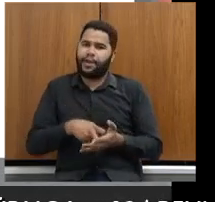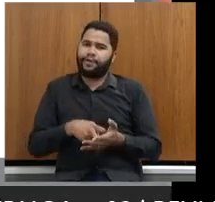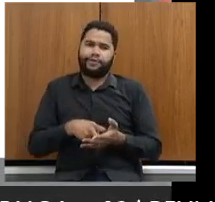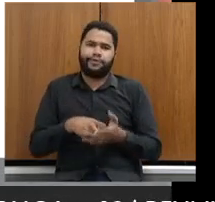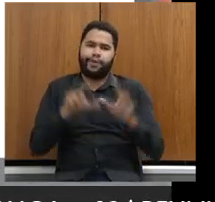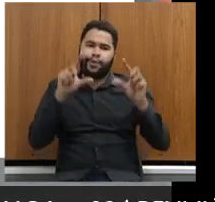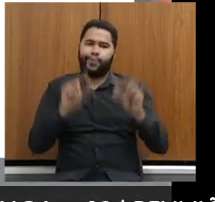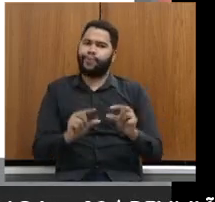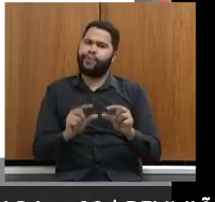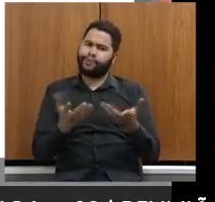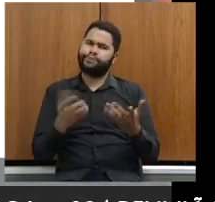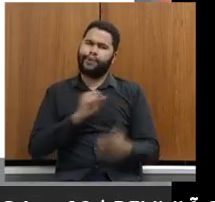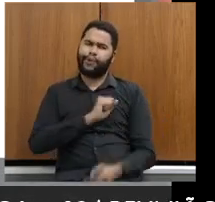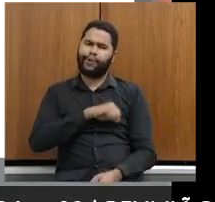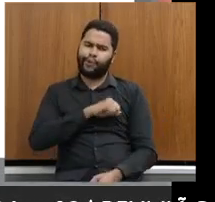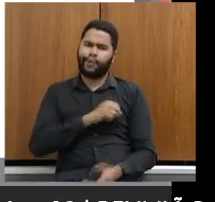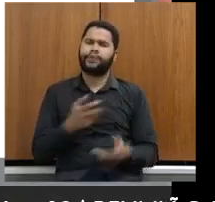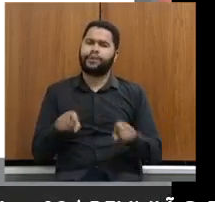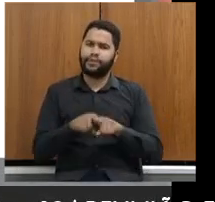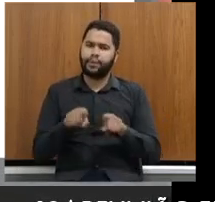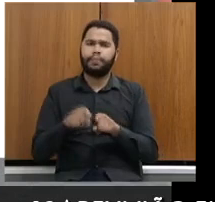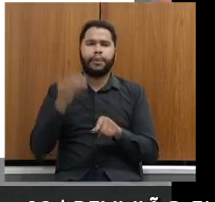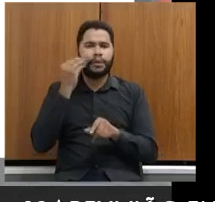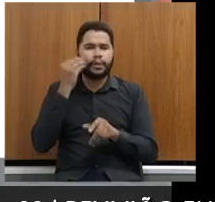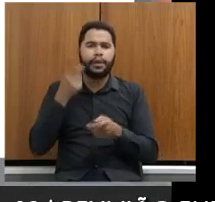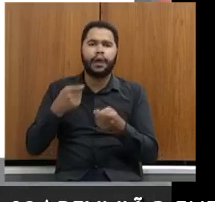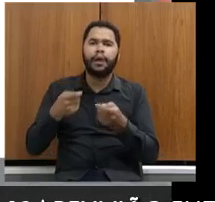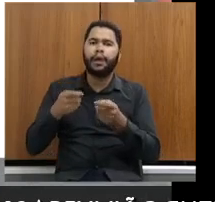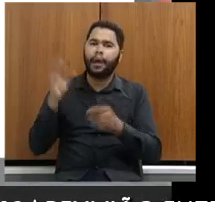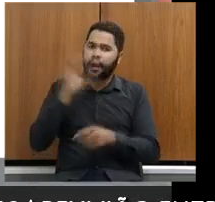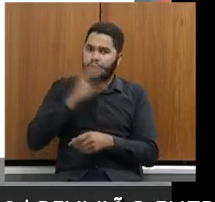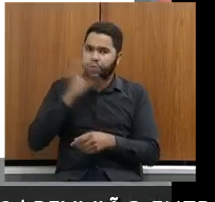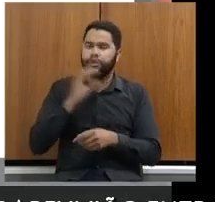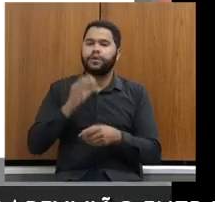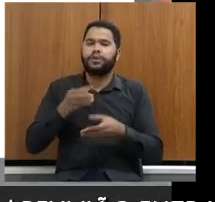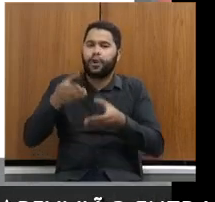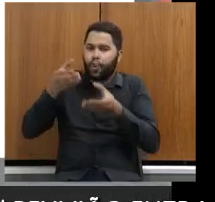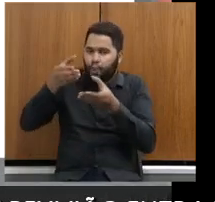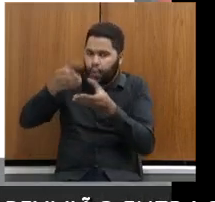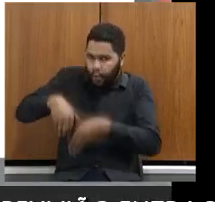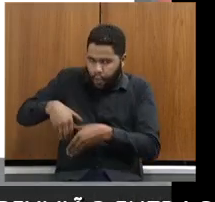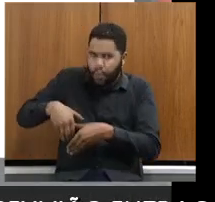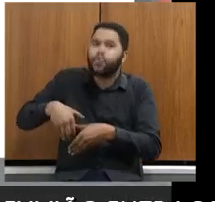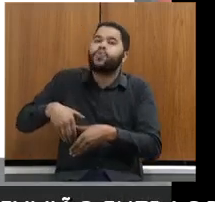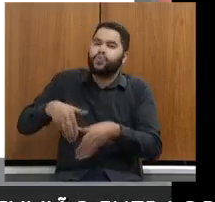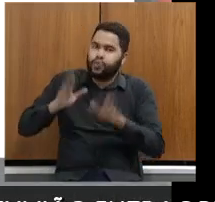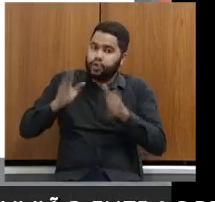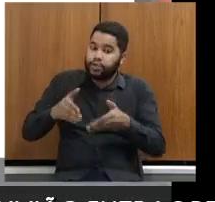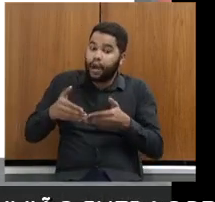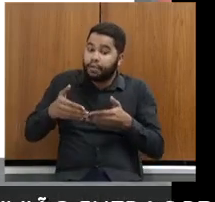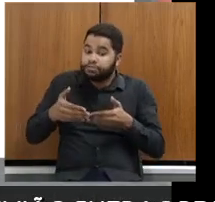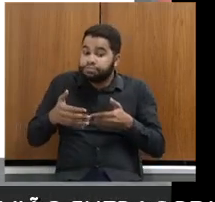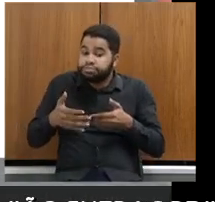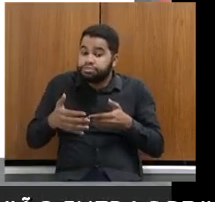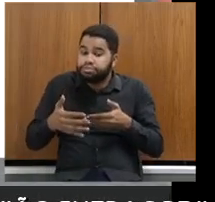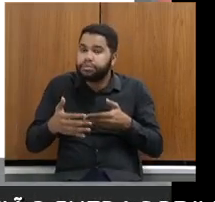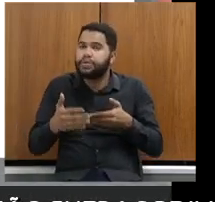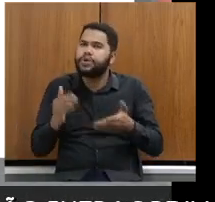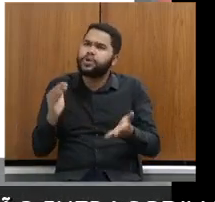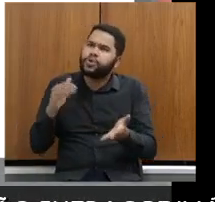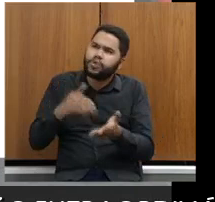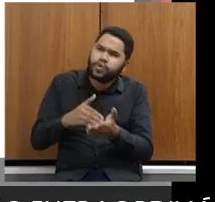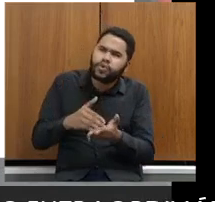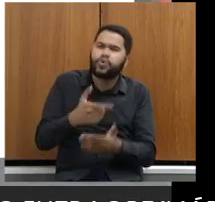Então a primeira Providência Nossa também foi tentar agilizar o concurso público ele já está em andamento e ao final de